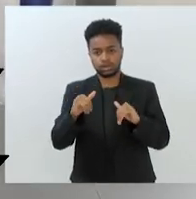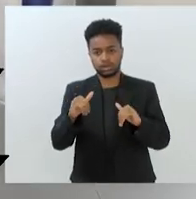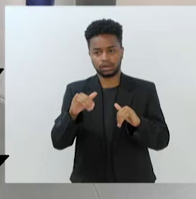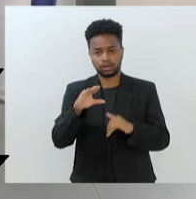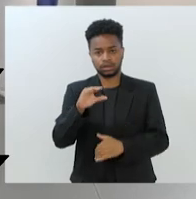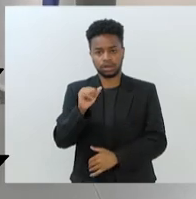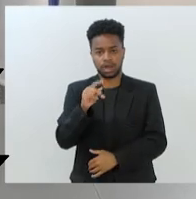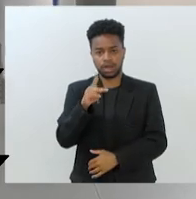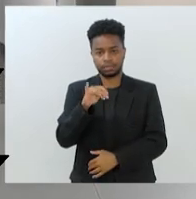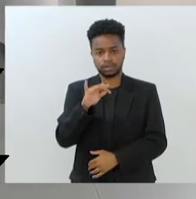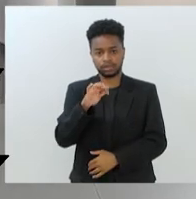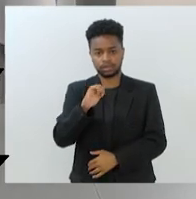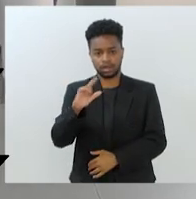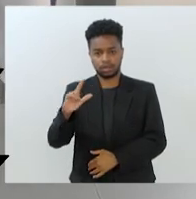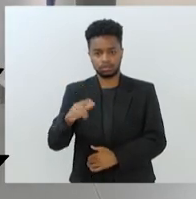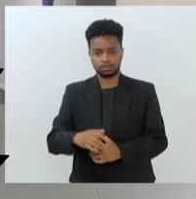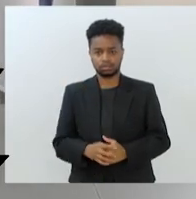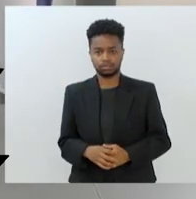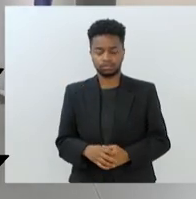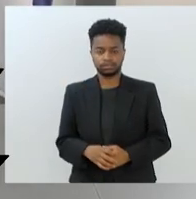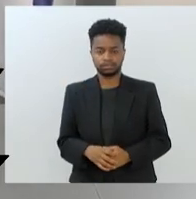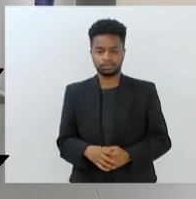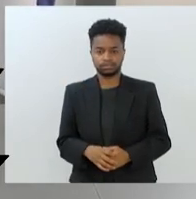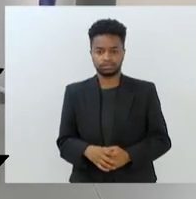Capital, é. Enfim.